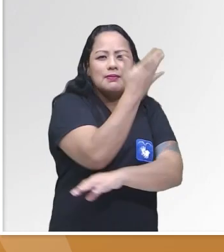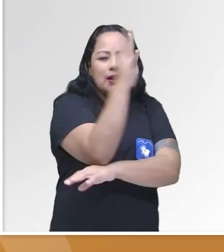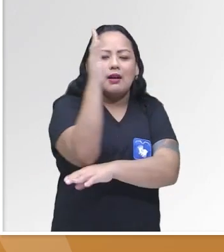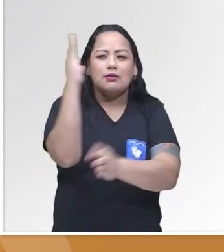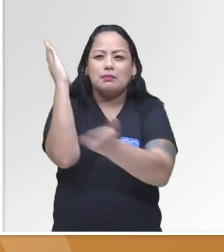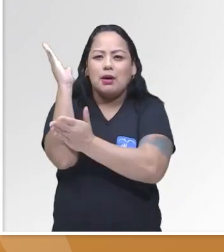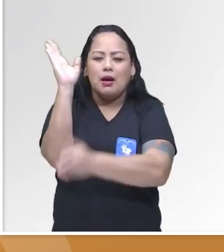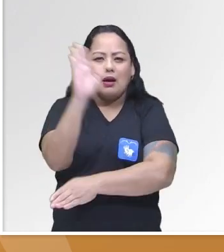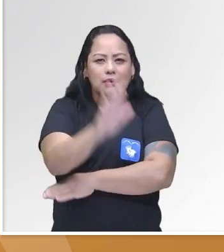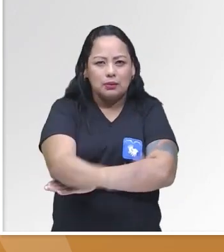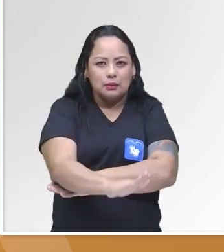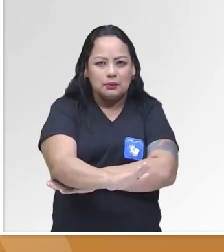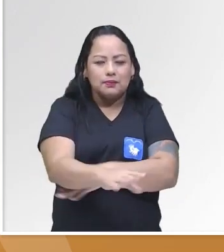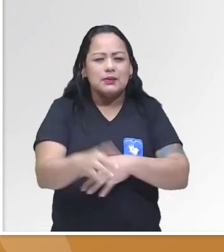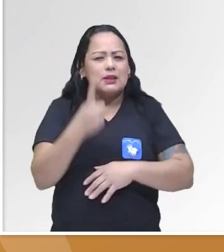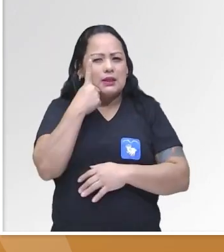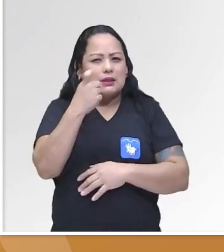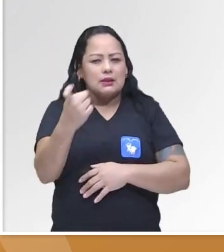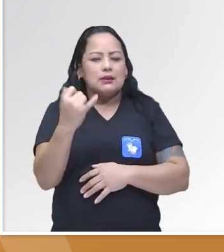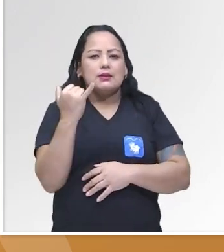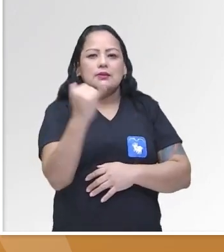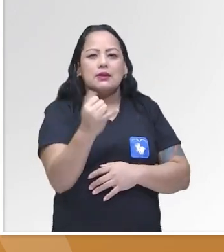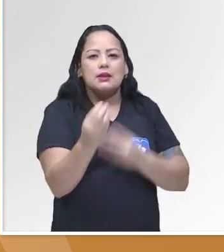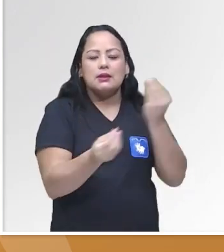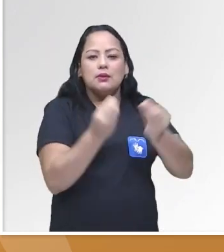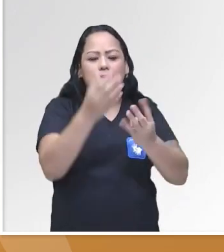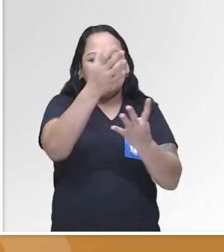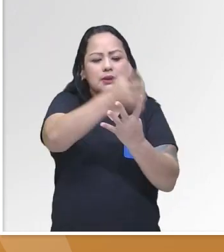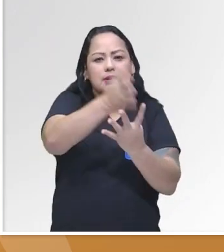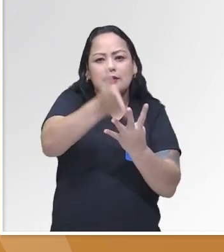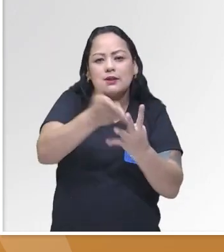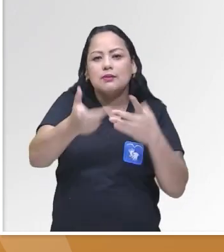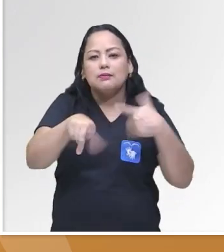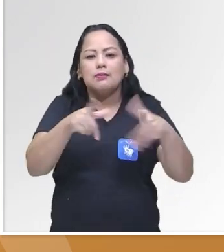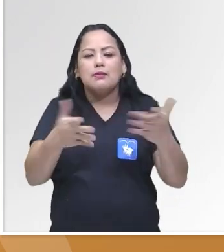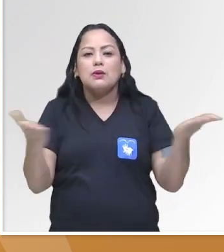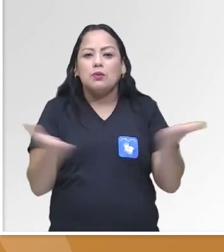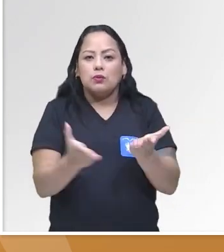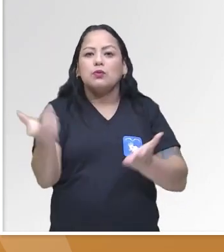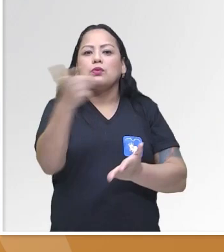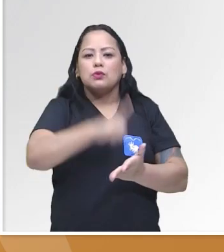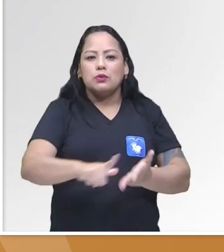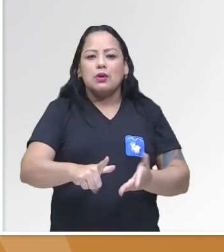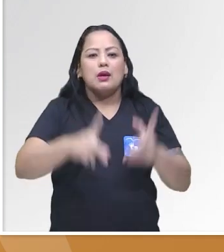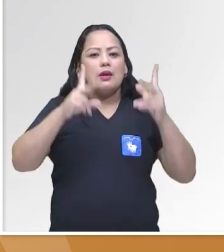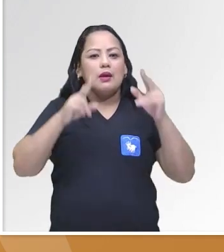Uma coisa bem interessante, gente, é que essa divisão que existe até hoje